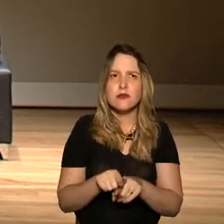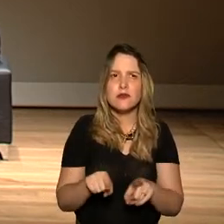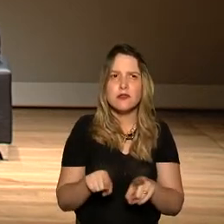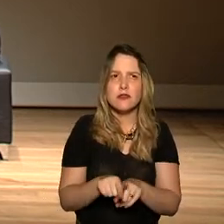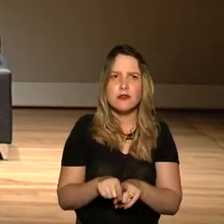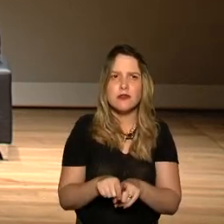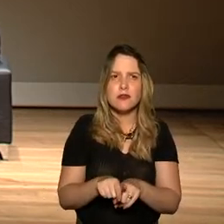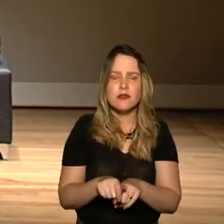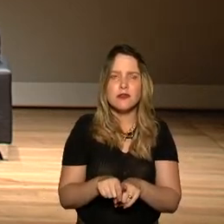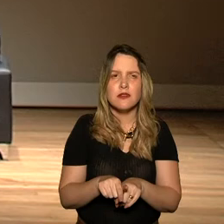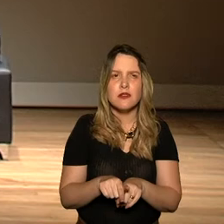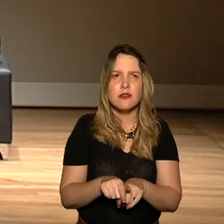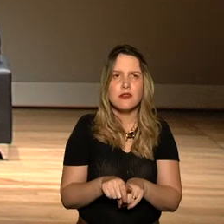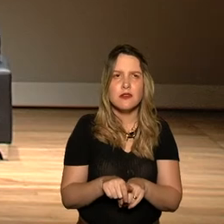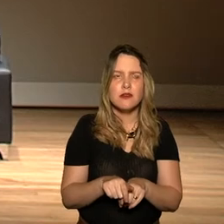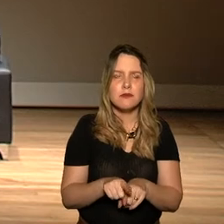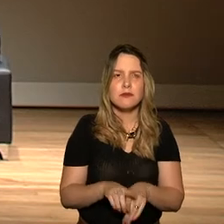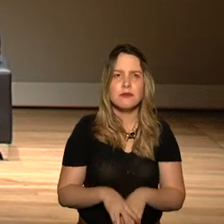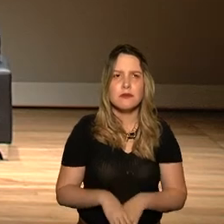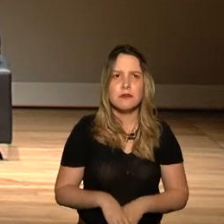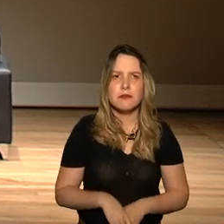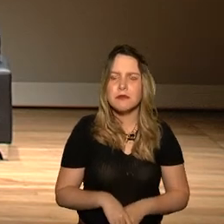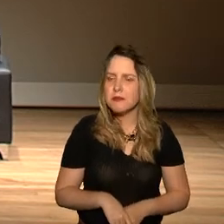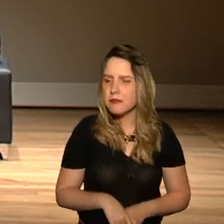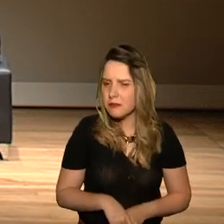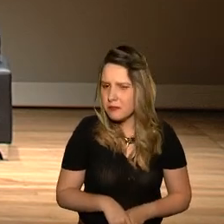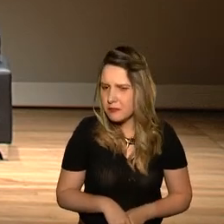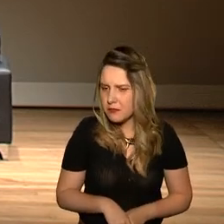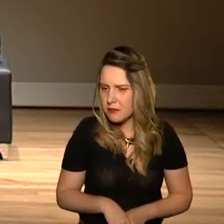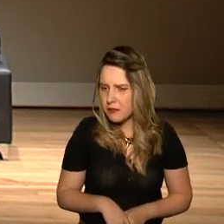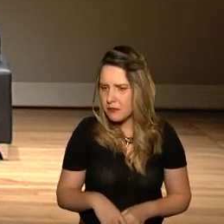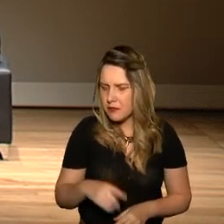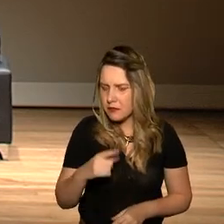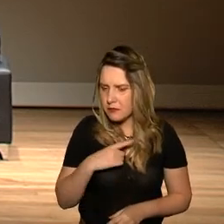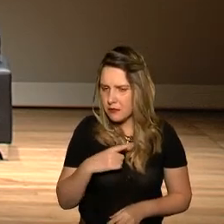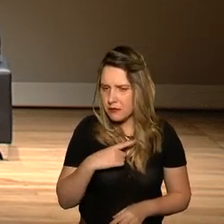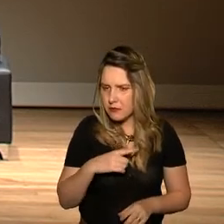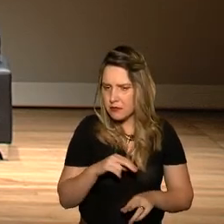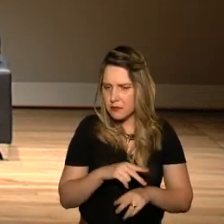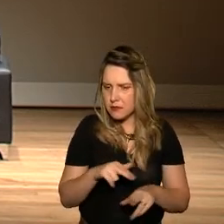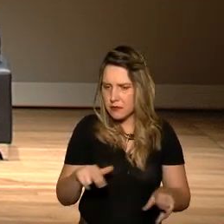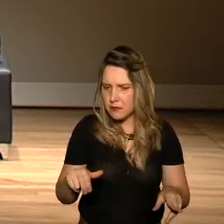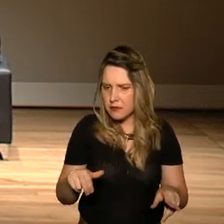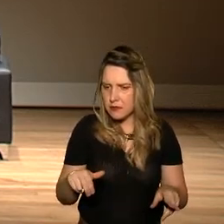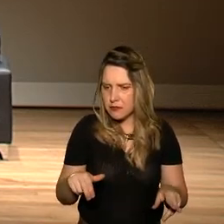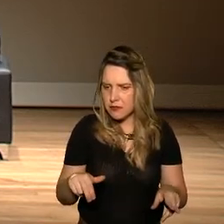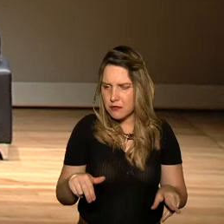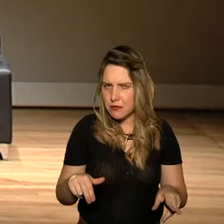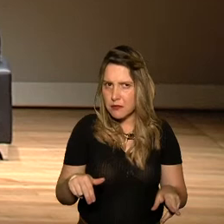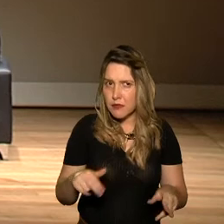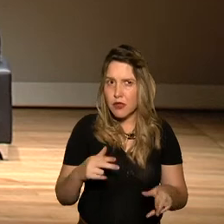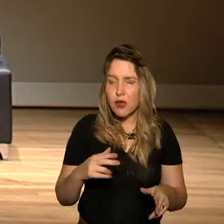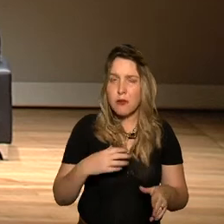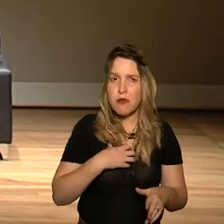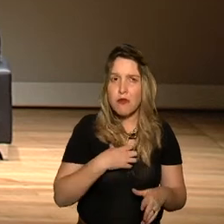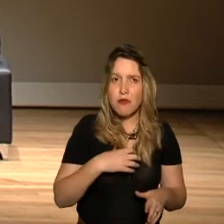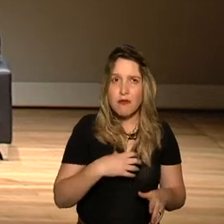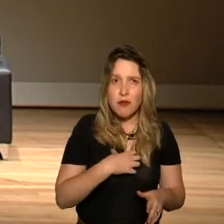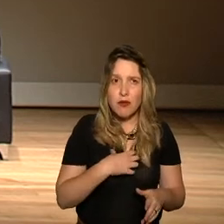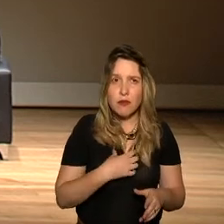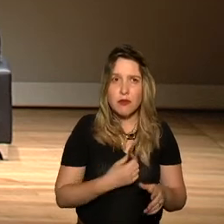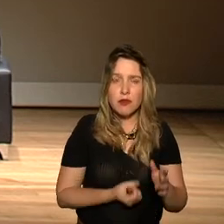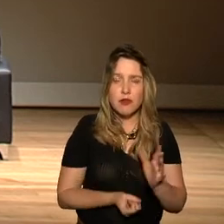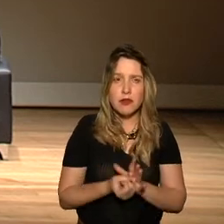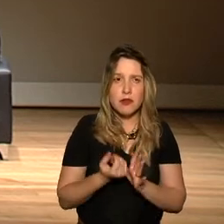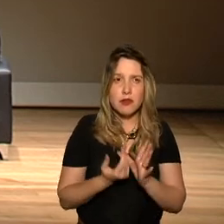profissionalizantes cursos técnicos no Senac né e eu me deparei com terminando o espetáculo na hora que sair no Roller o último dia de aula então